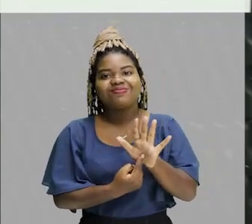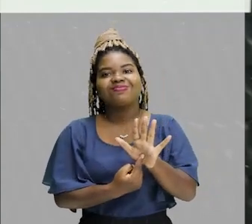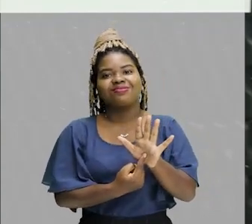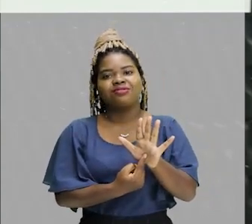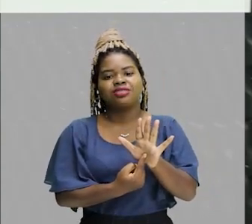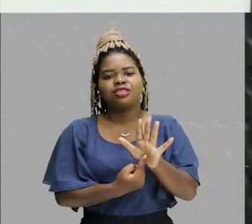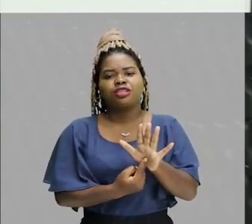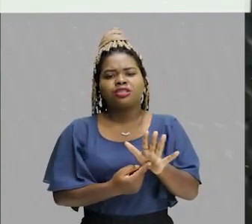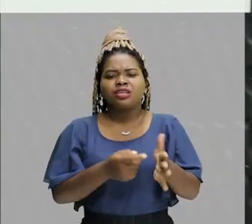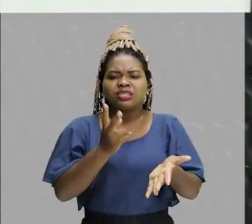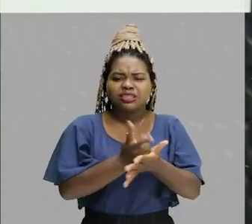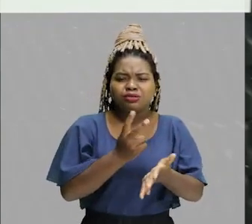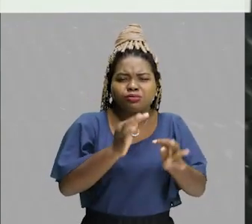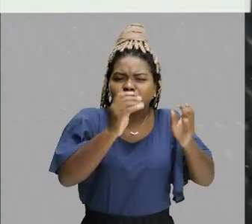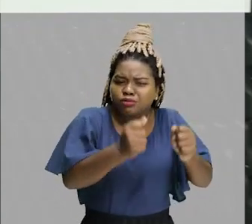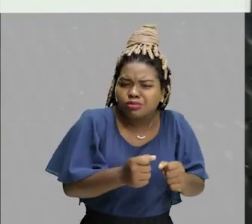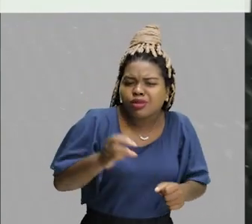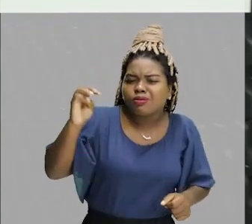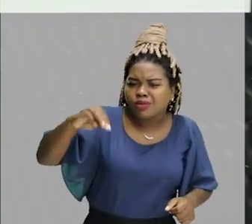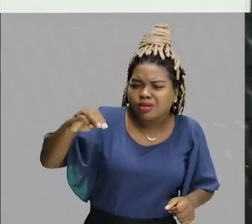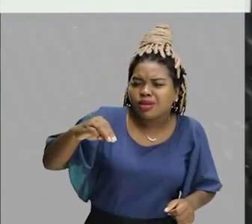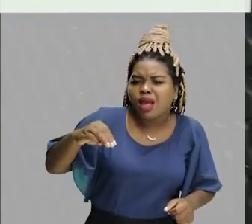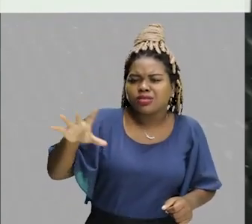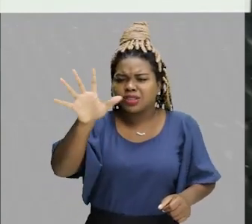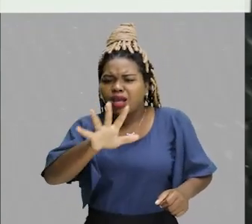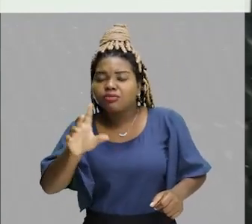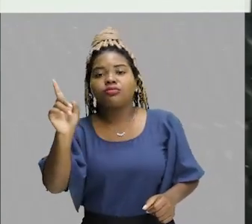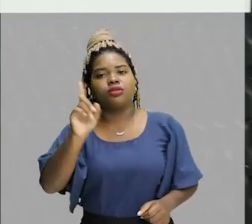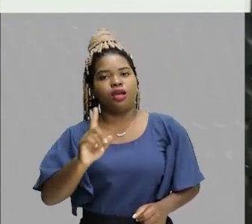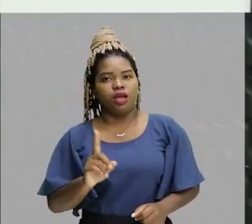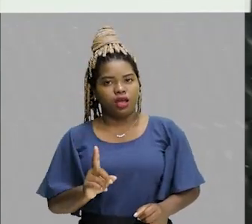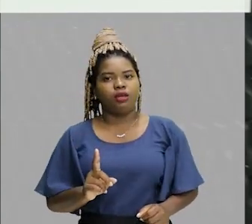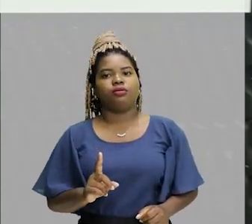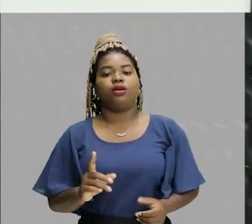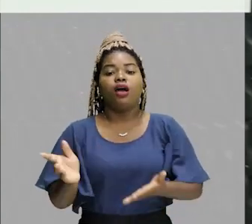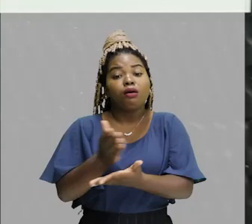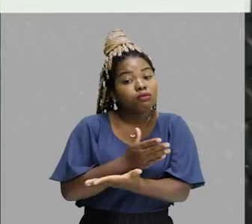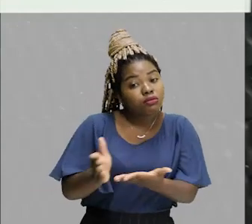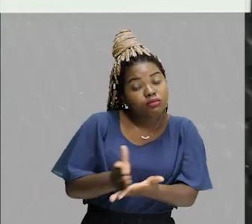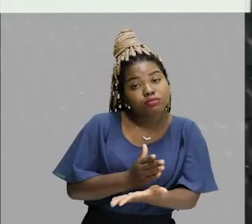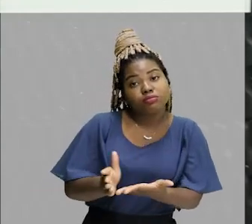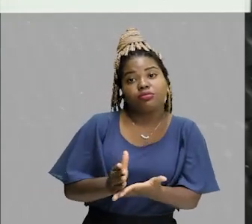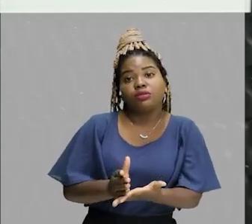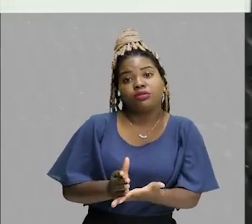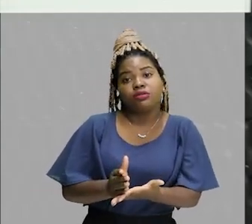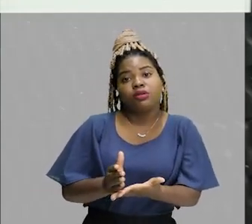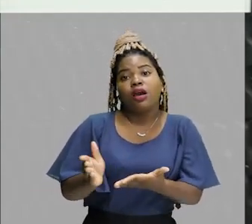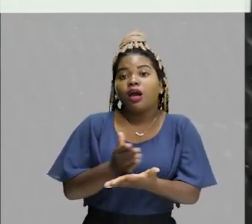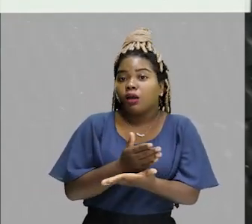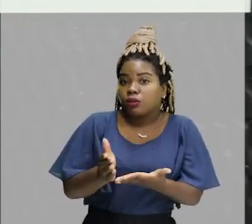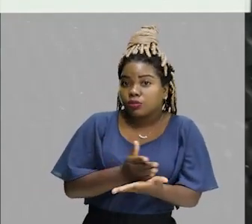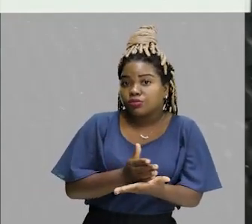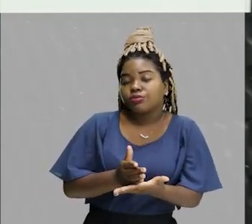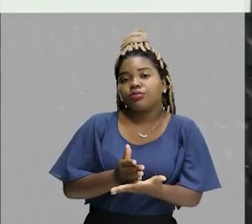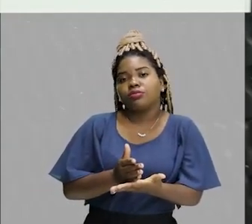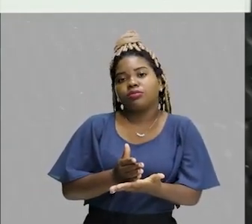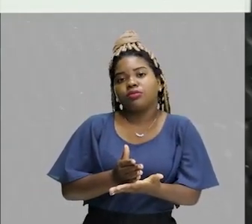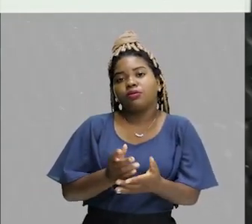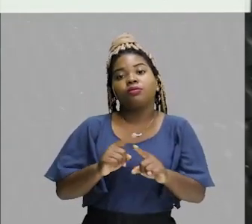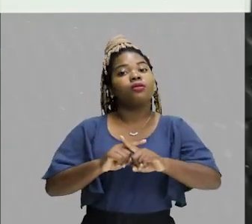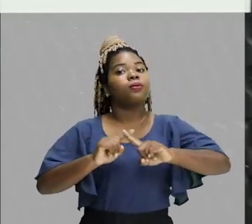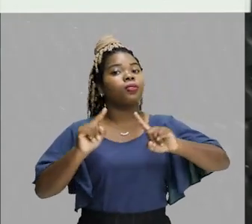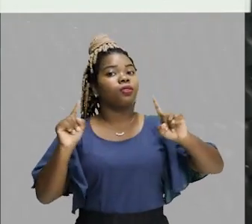toda a matemática. A gente tem a mania, às vezes, de radicalizar, isso não dá certo. Alguns elementos da matemática podem escapar a isso, obviamente,